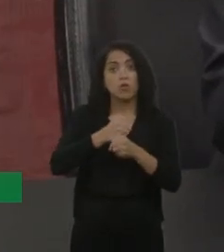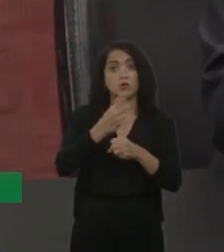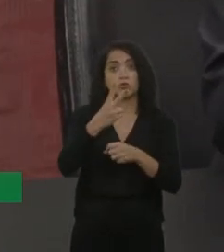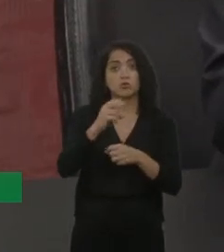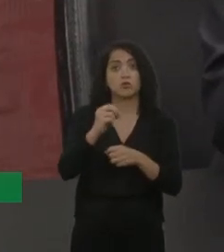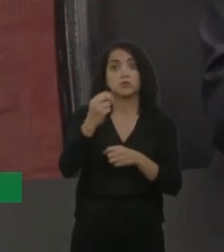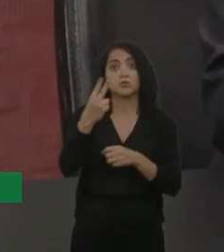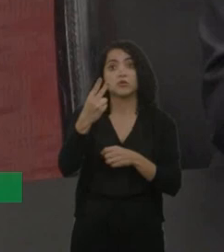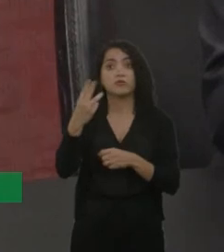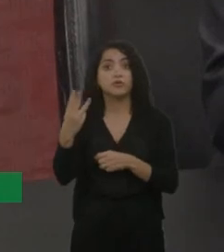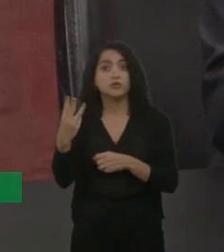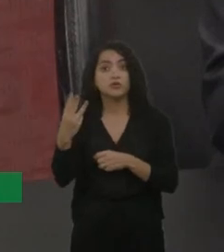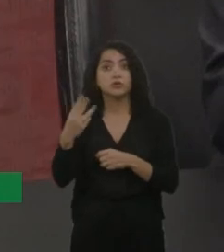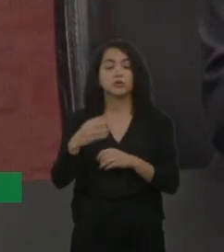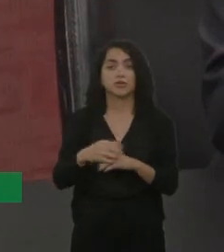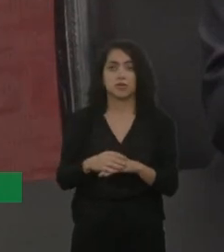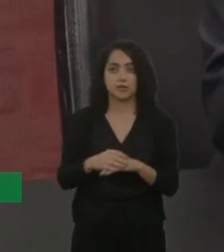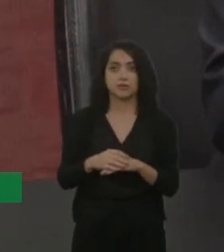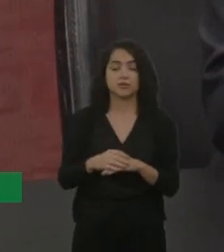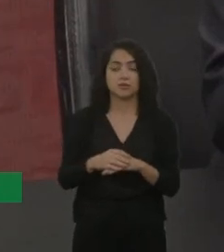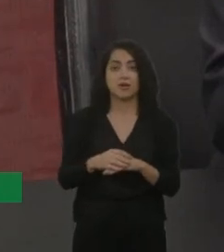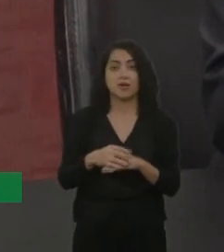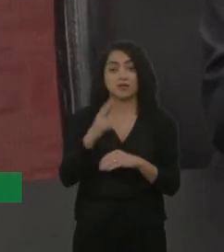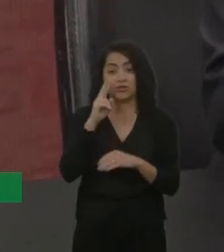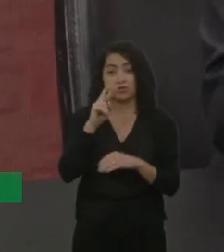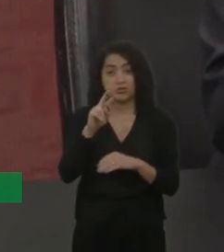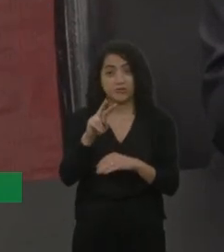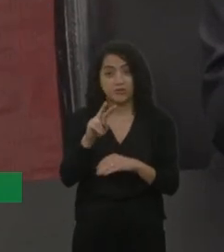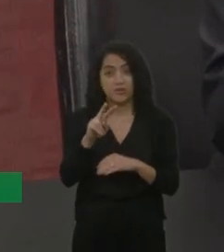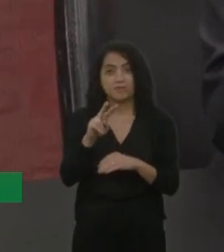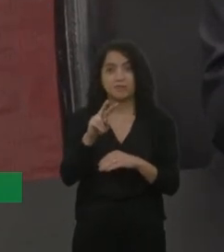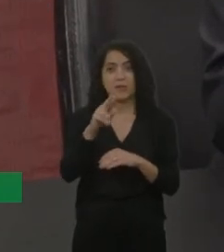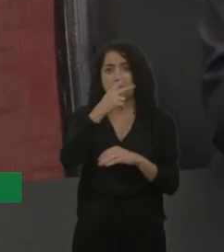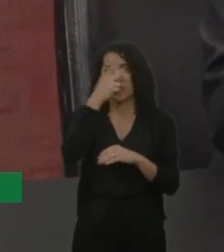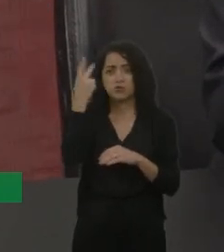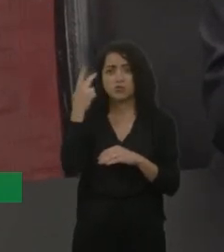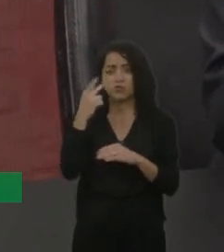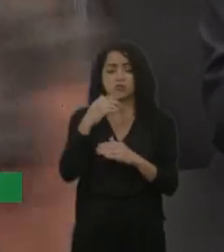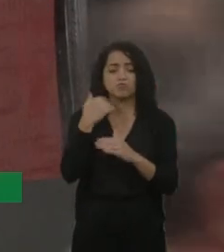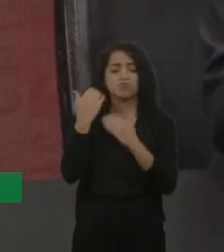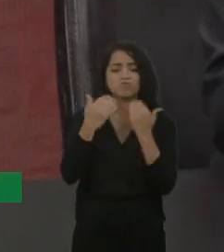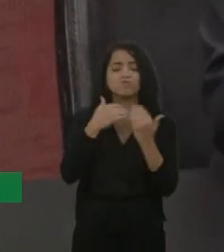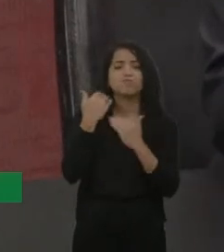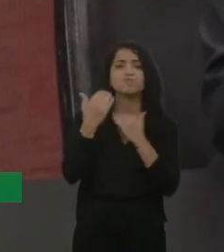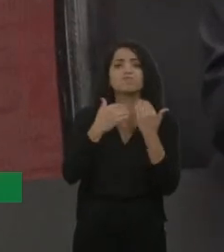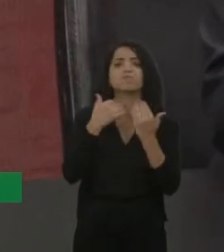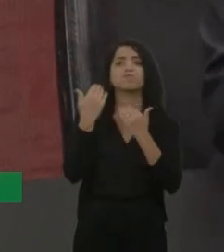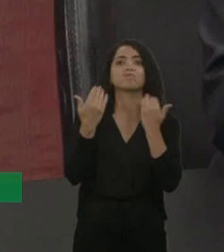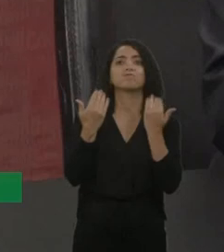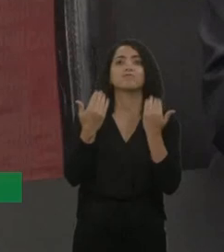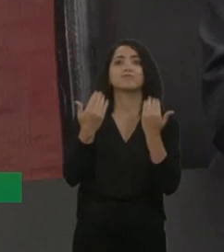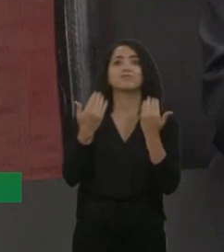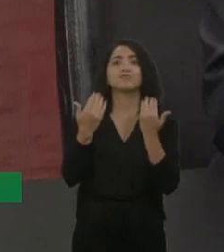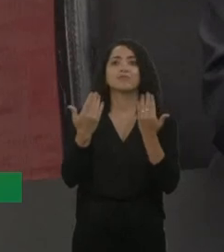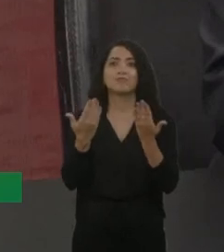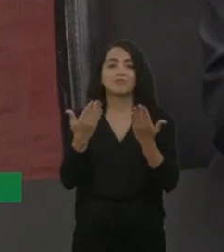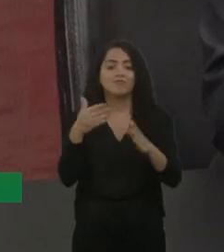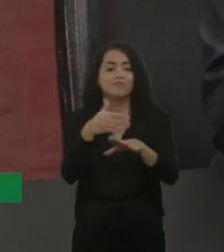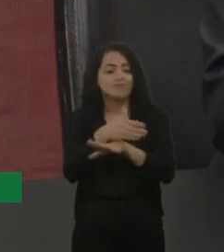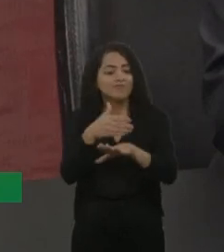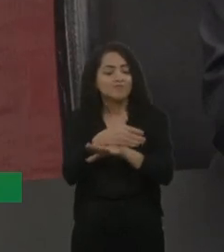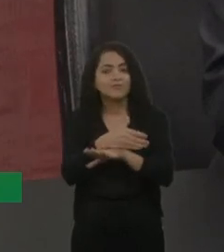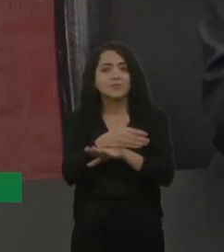2023, ainda assistimos óbitos de pacientes que não têm acesso a um